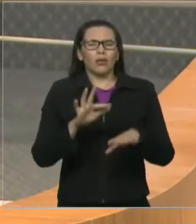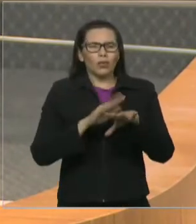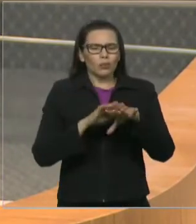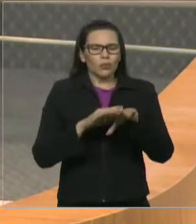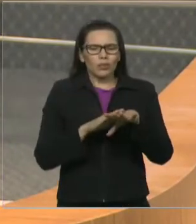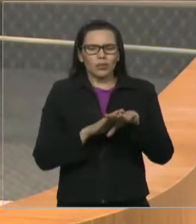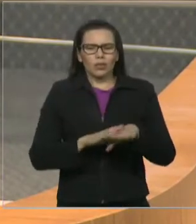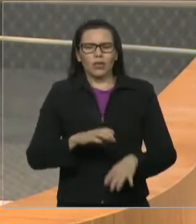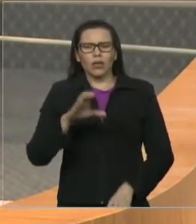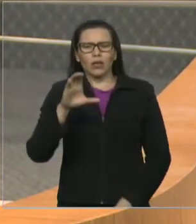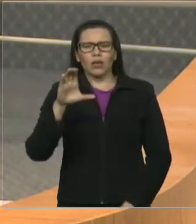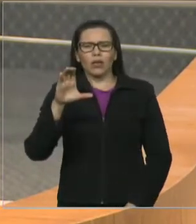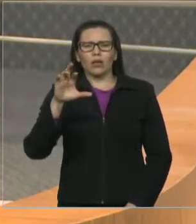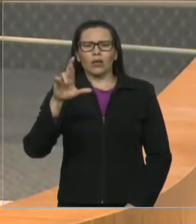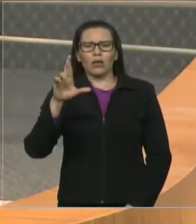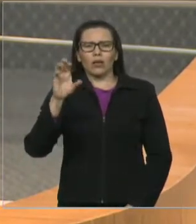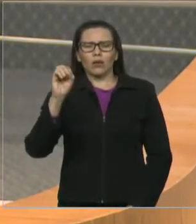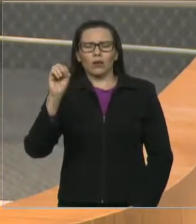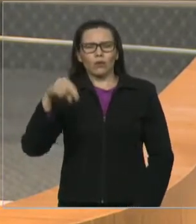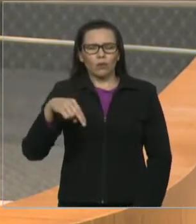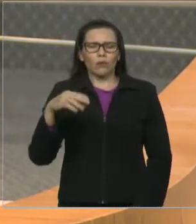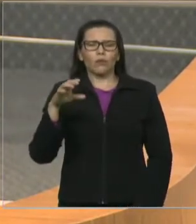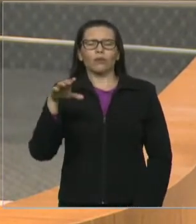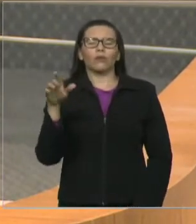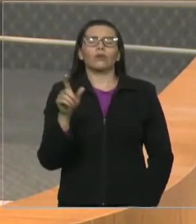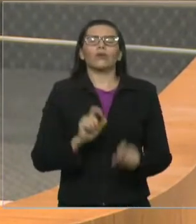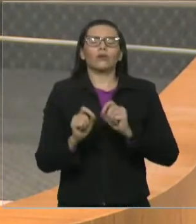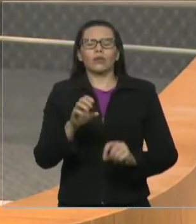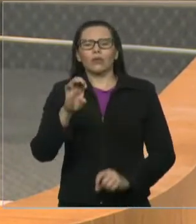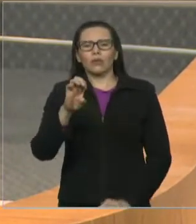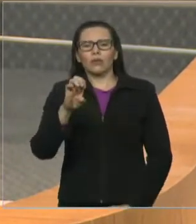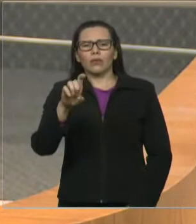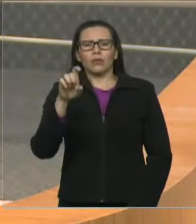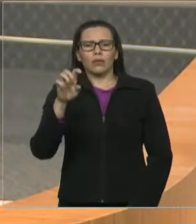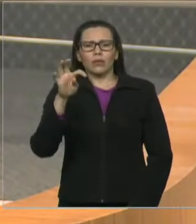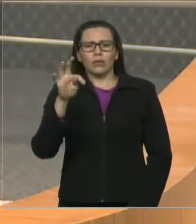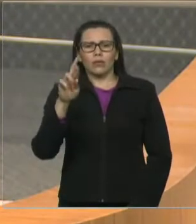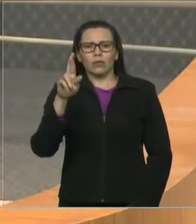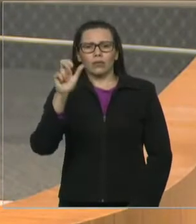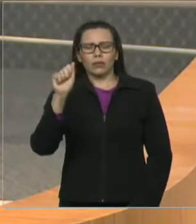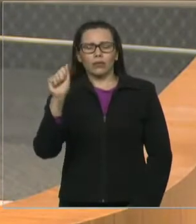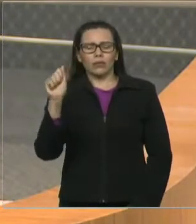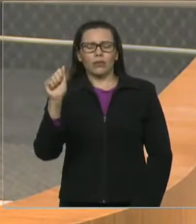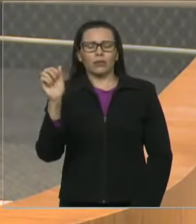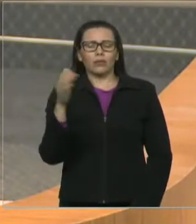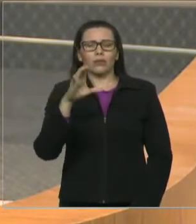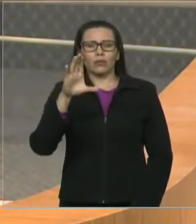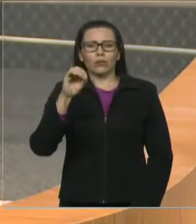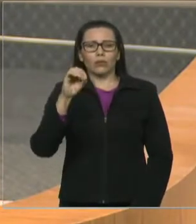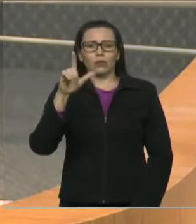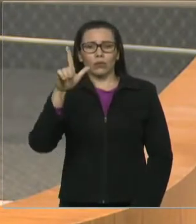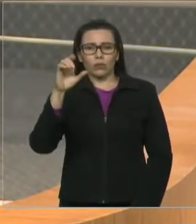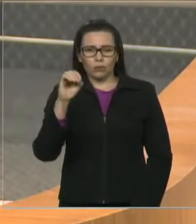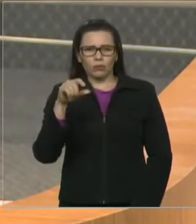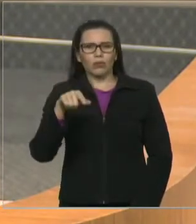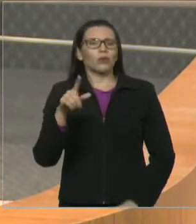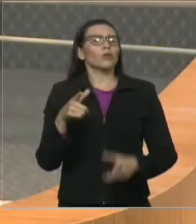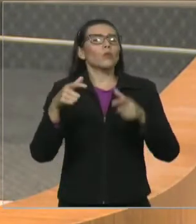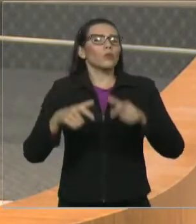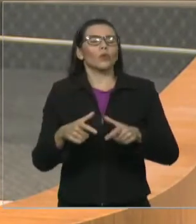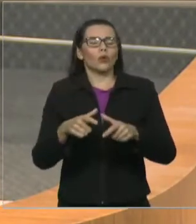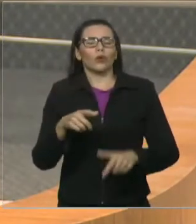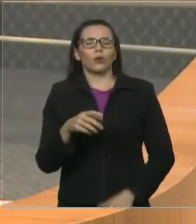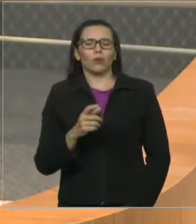extra-cólon do intestino grosso, que é uma das mais frequentes que existem. Então, o que é que se faz aqui no Maranhão? Só tem